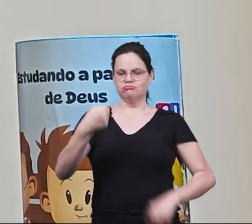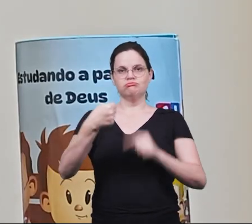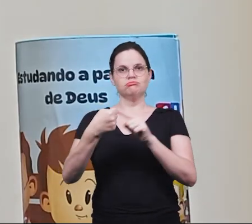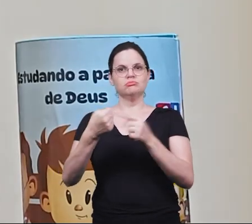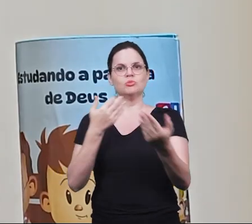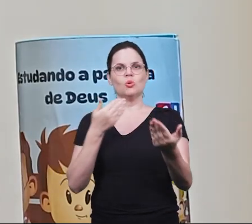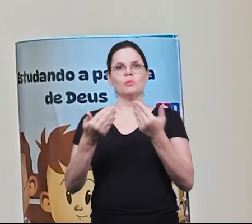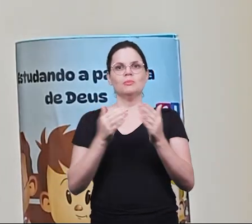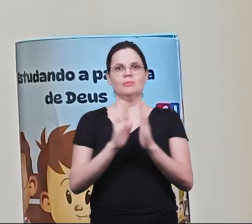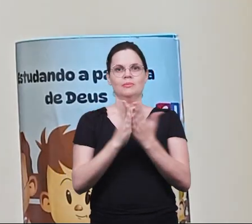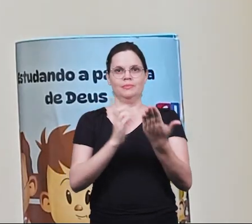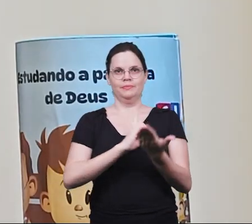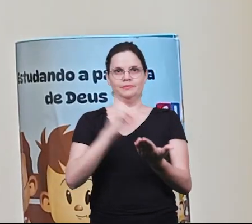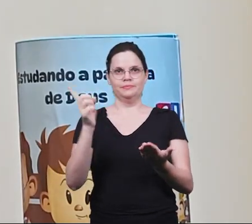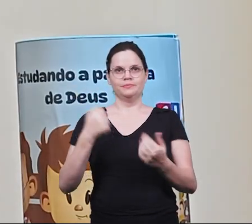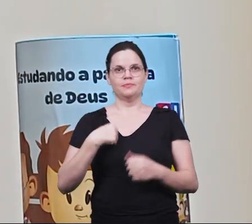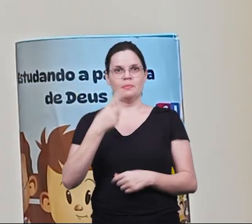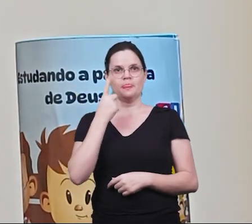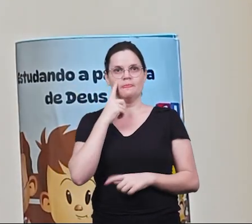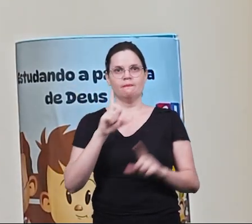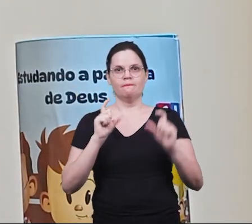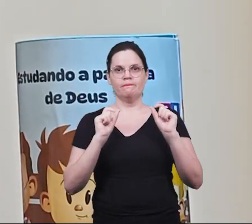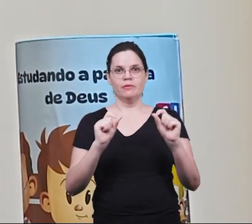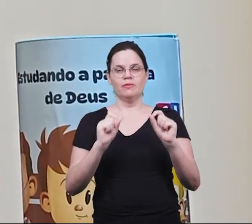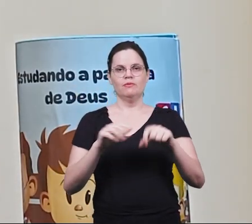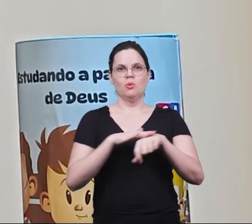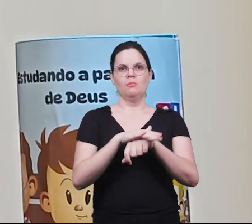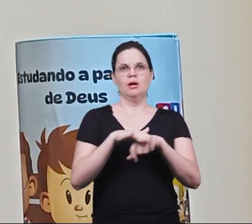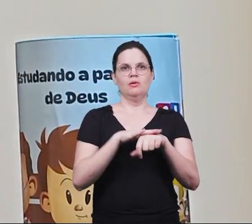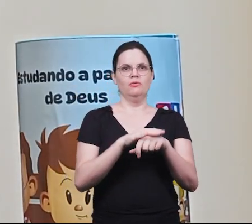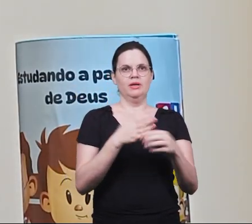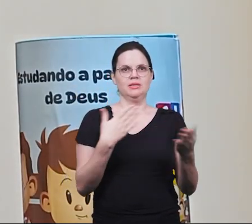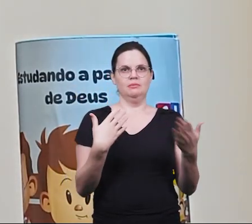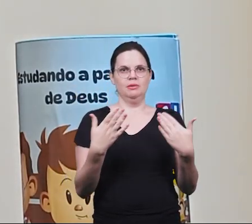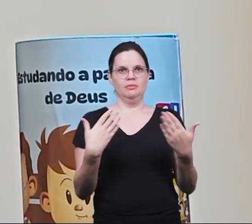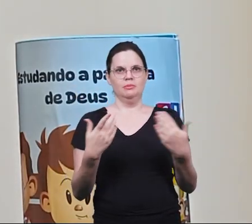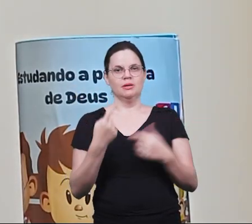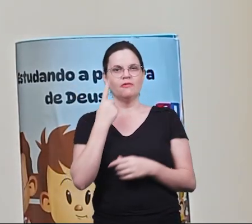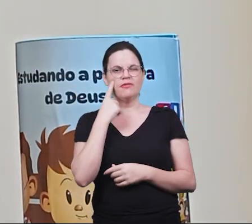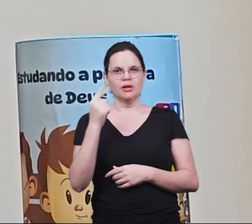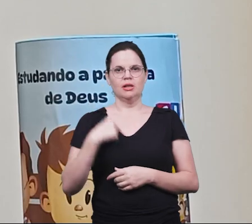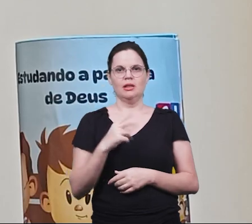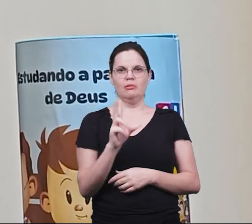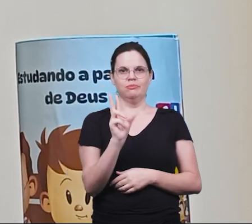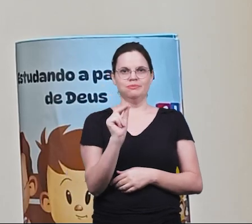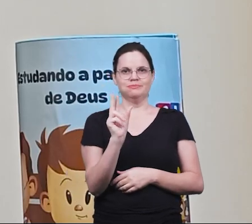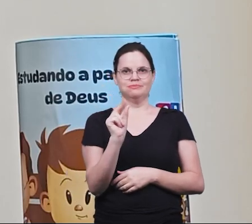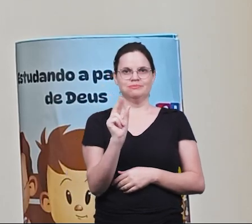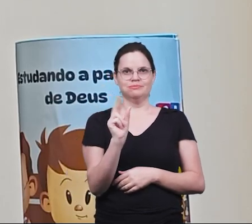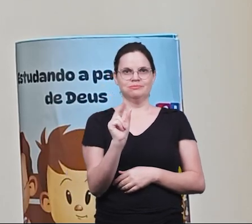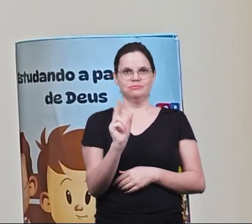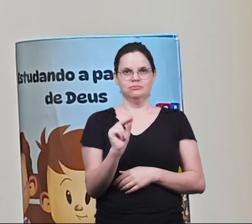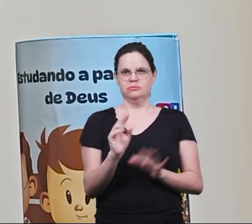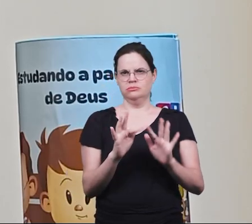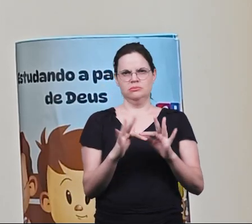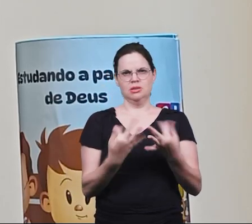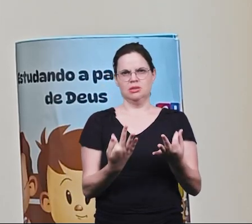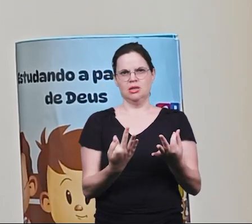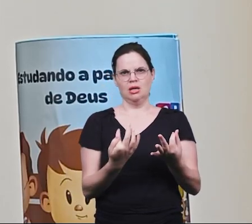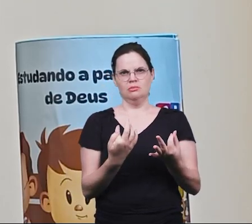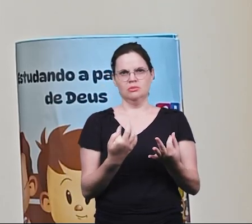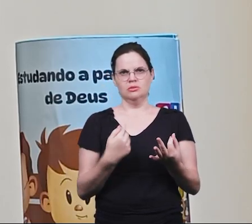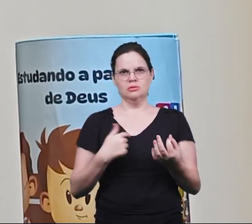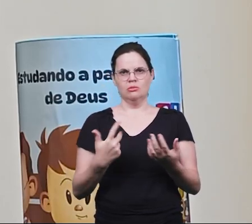um diálogo entre o inimigo e Jesus. É um prendedor de roupa bem